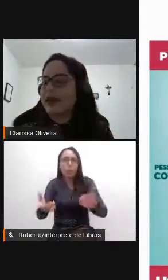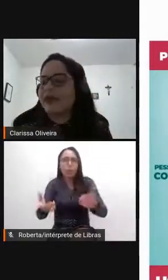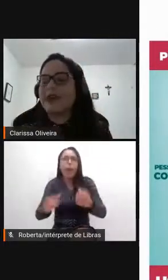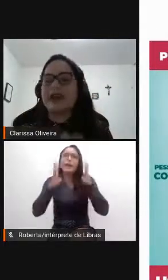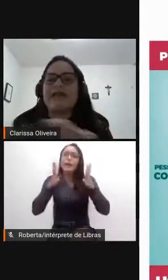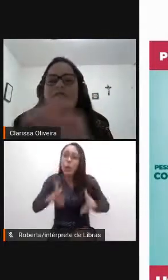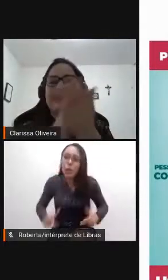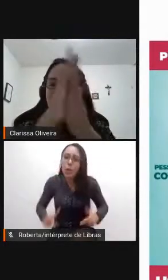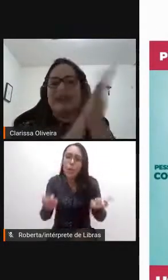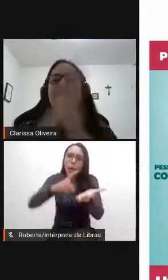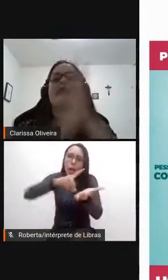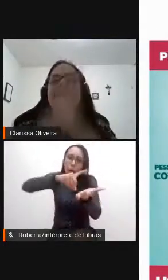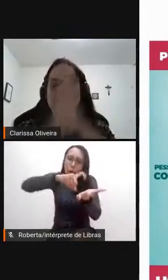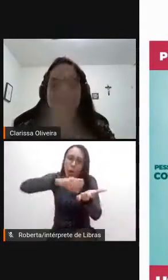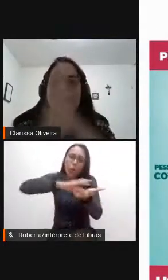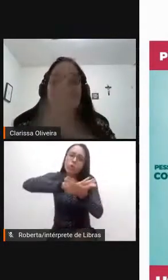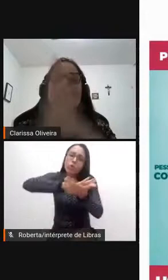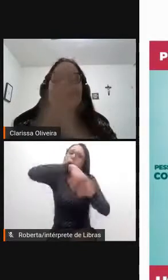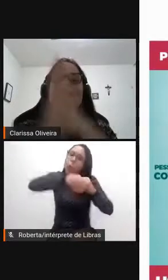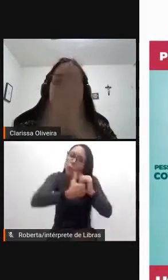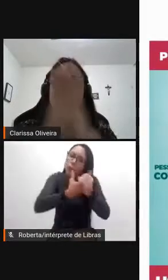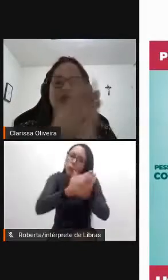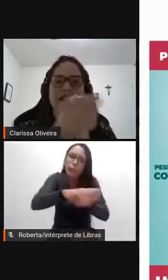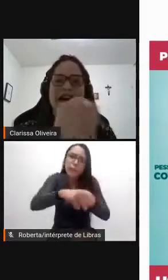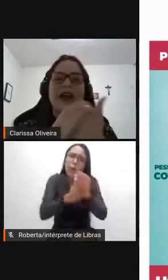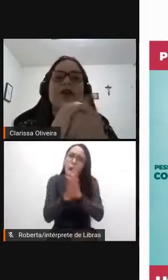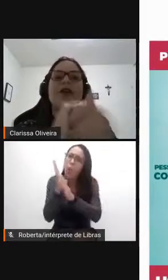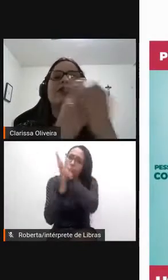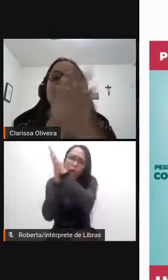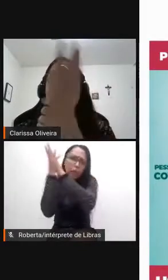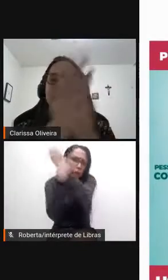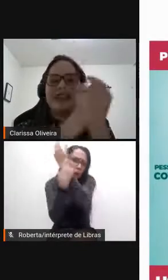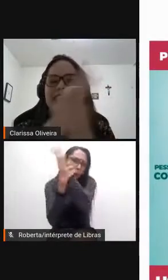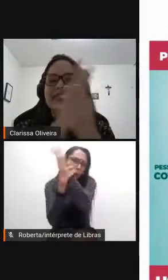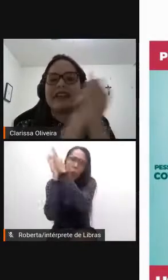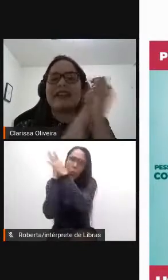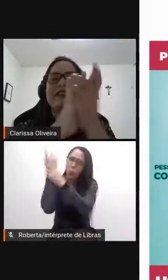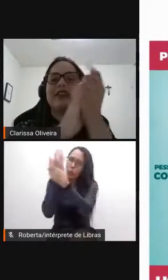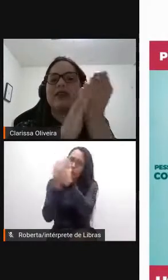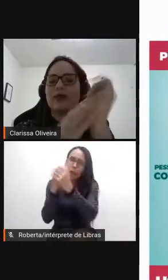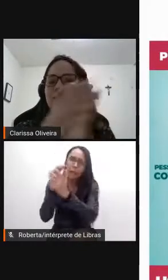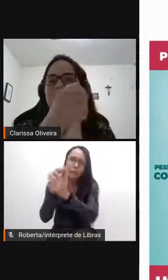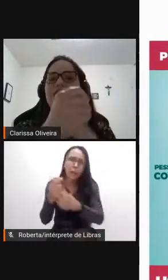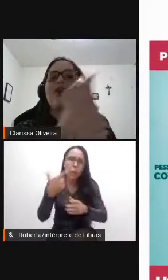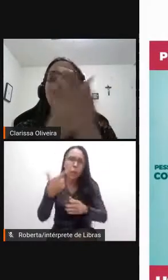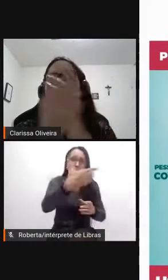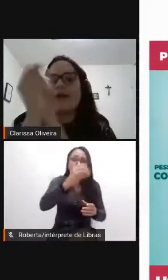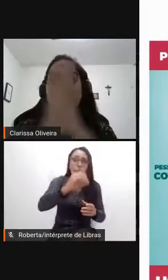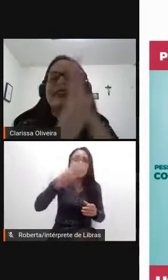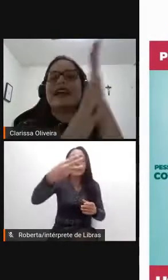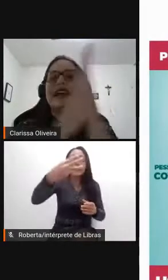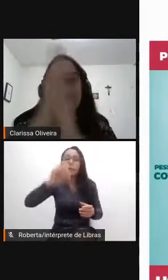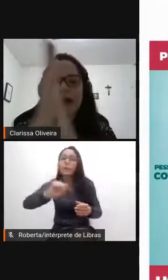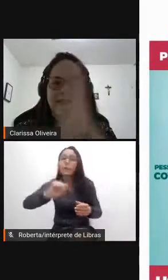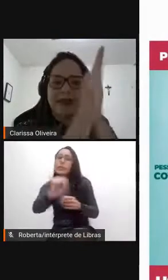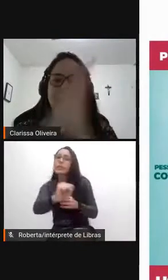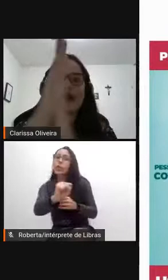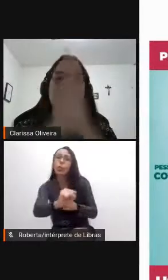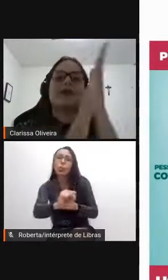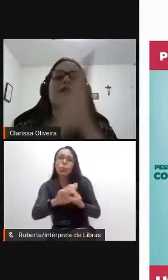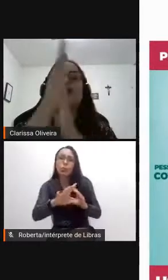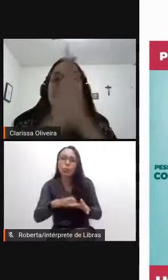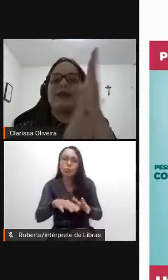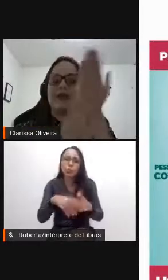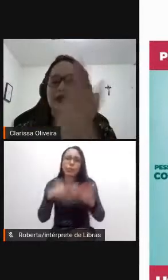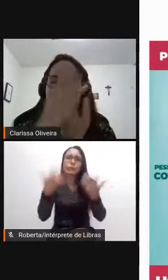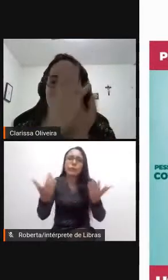colocar na mão e fazer fricção. Friccionar, contando de 20 a 30 segundos, ou fazer aquele passo a